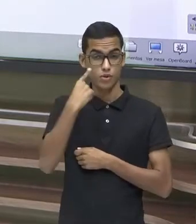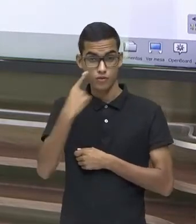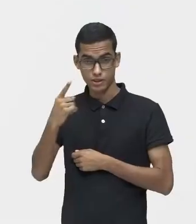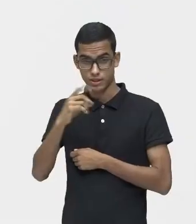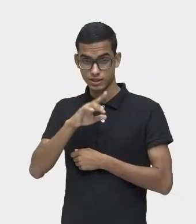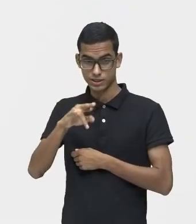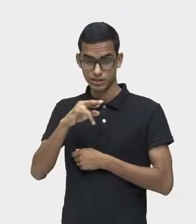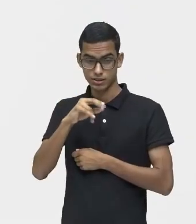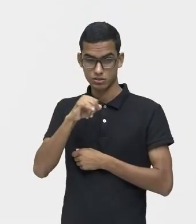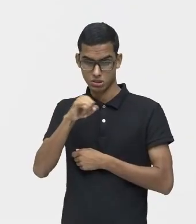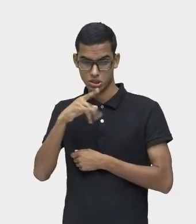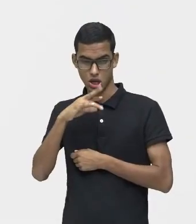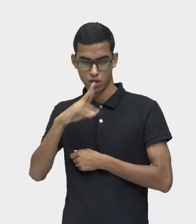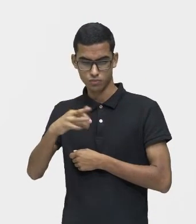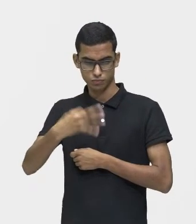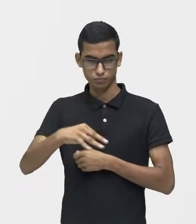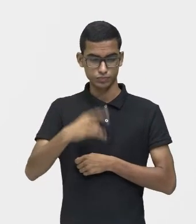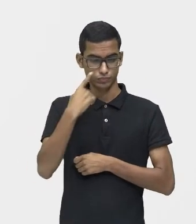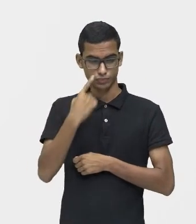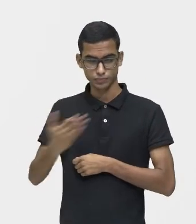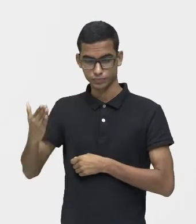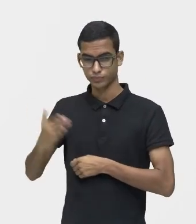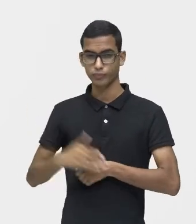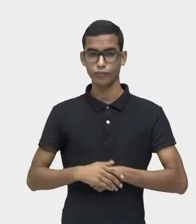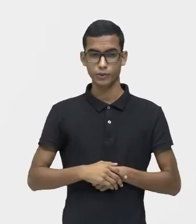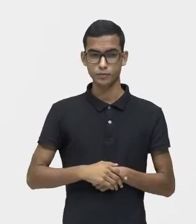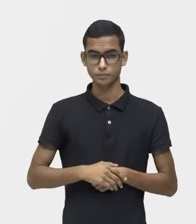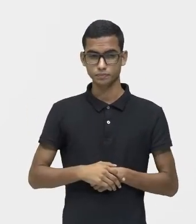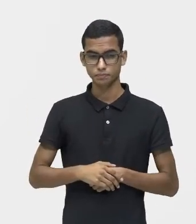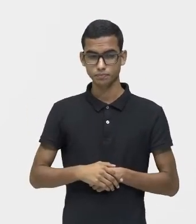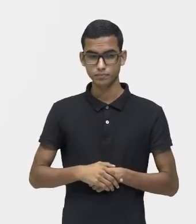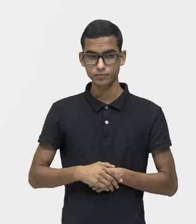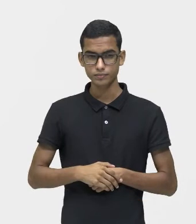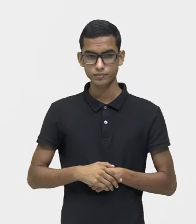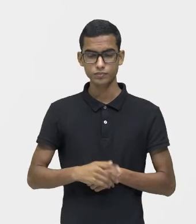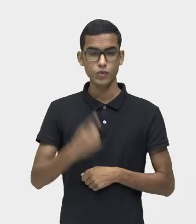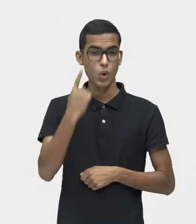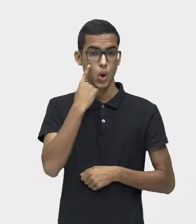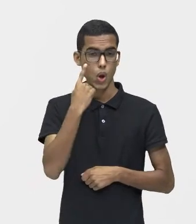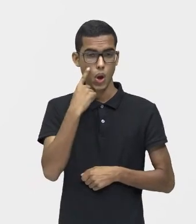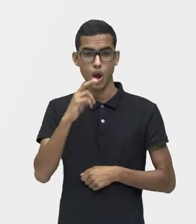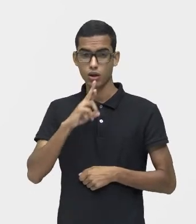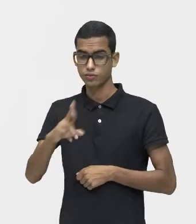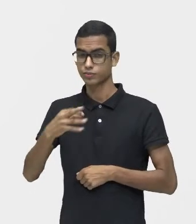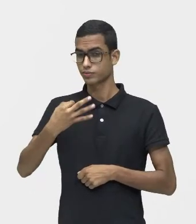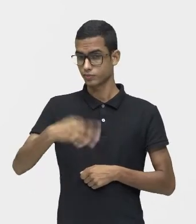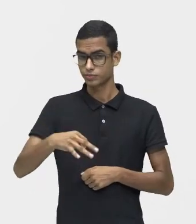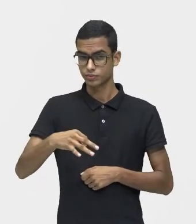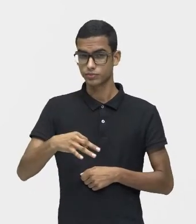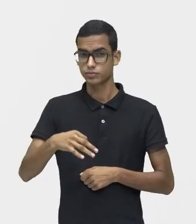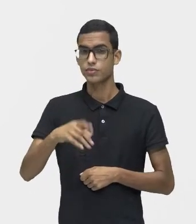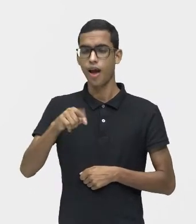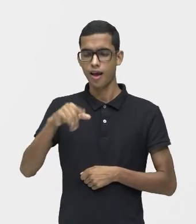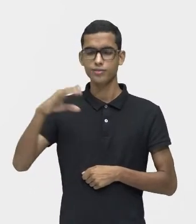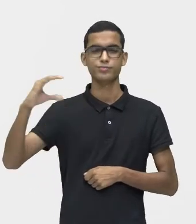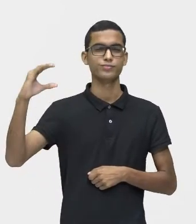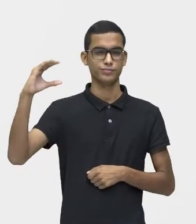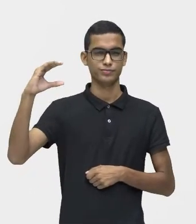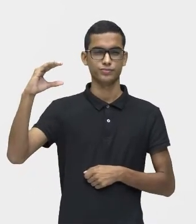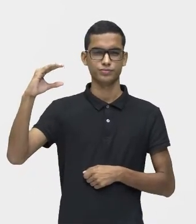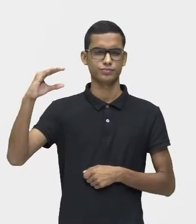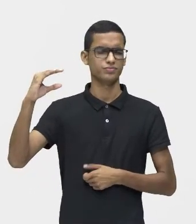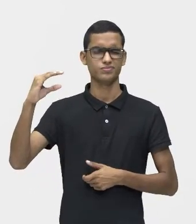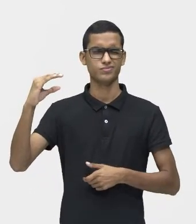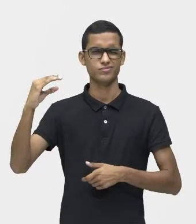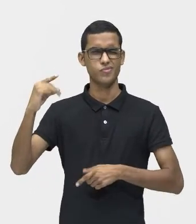só. No nosso gabarito, a gente vai observar que a alternativa correta é a alternativa C, né? Por